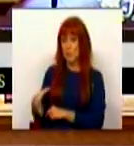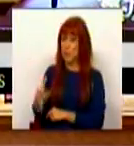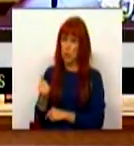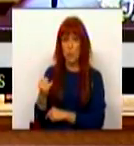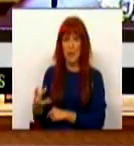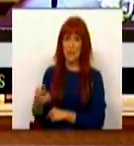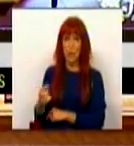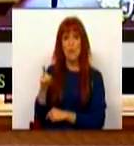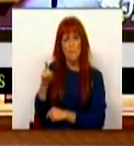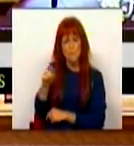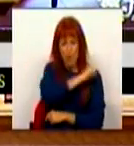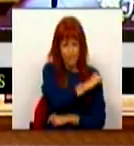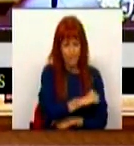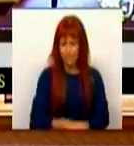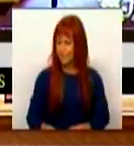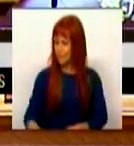2012-2013.